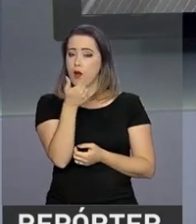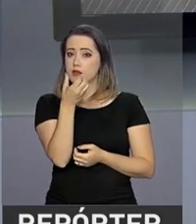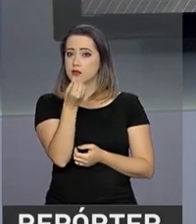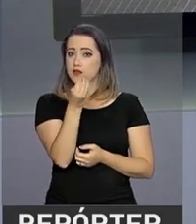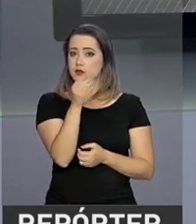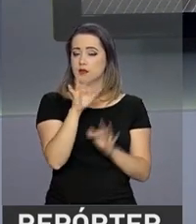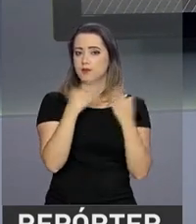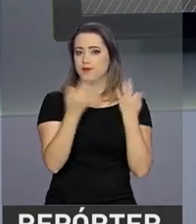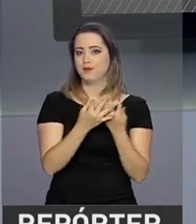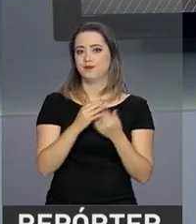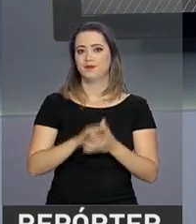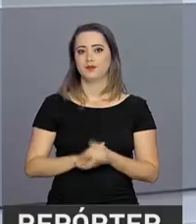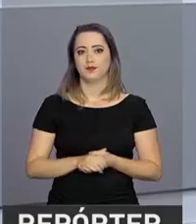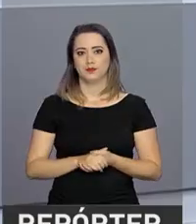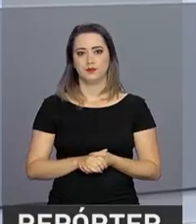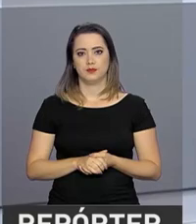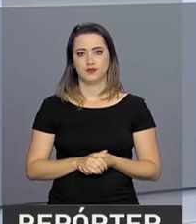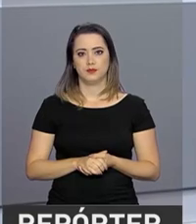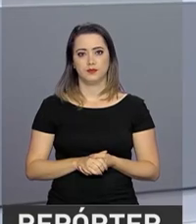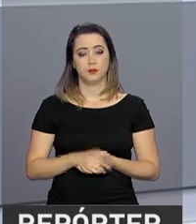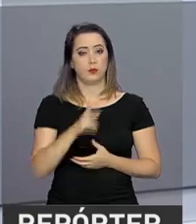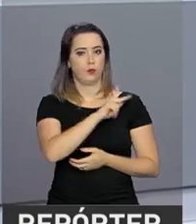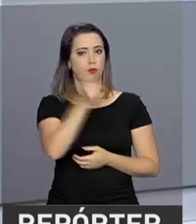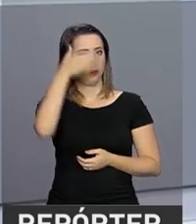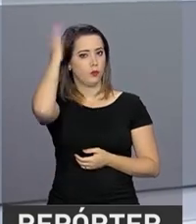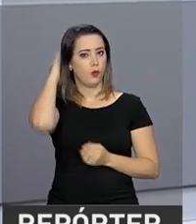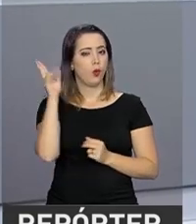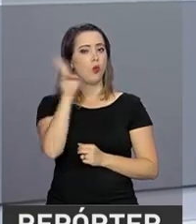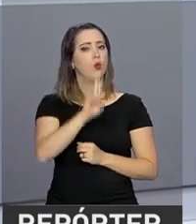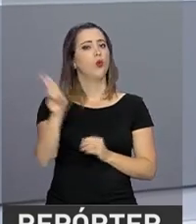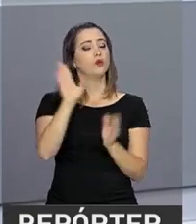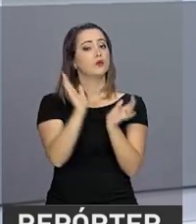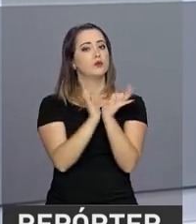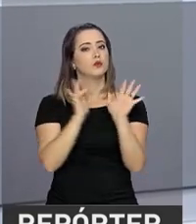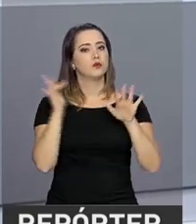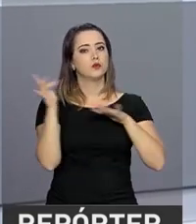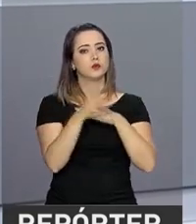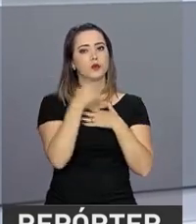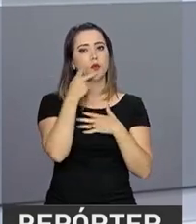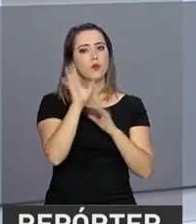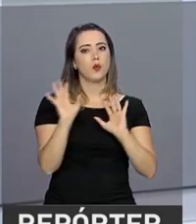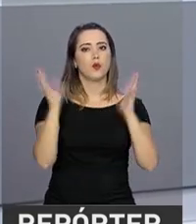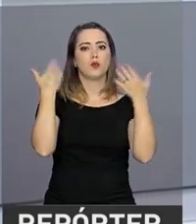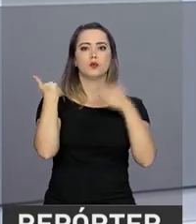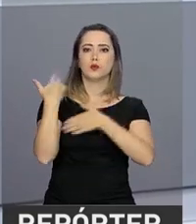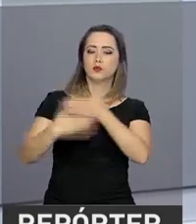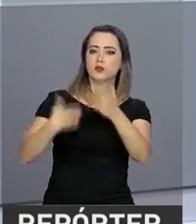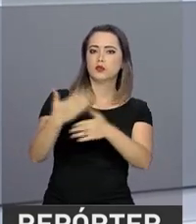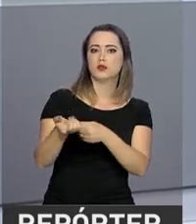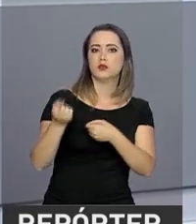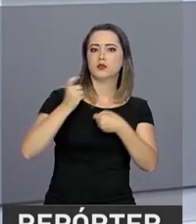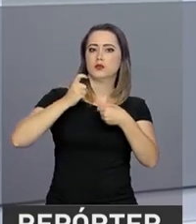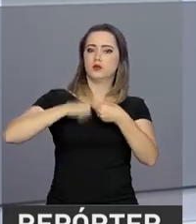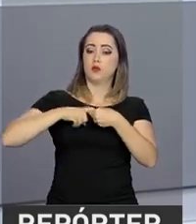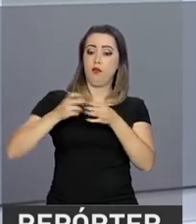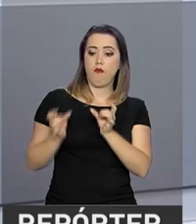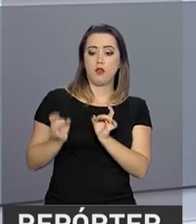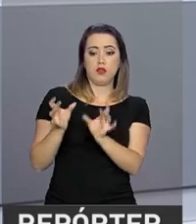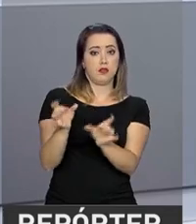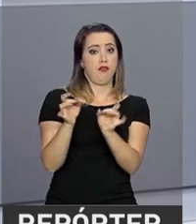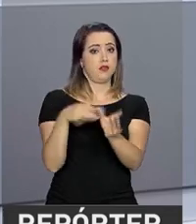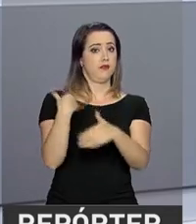60 famílias. O presidente Michel Temer usou as redes sociais para comemorar a trajetória de